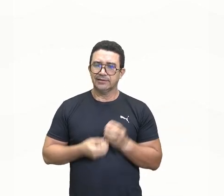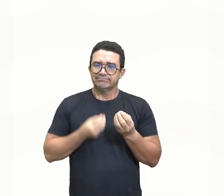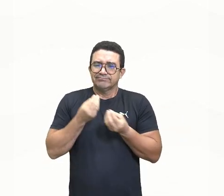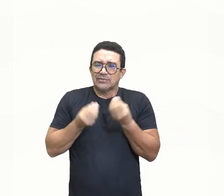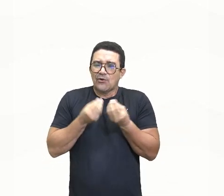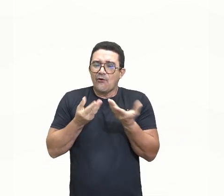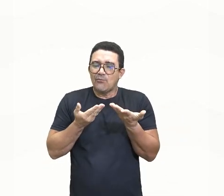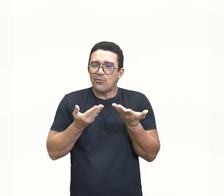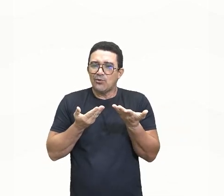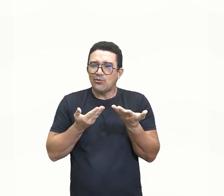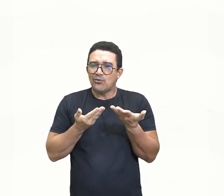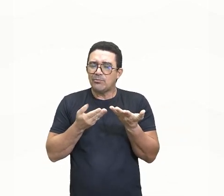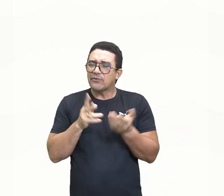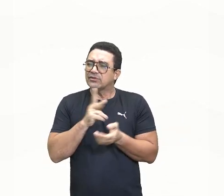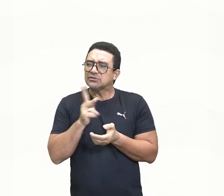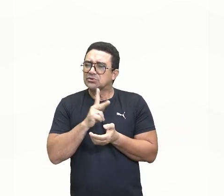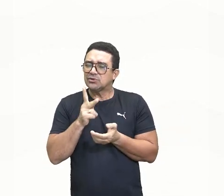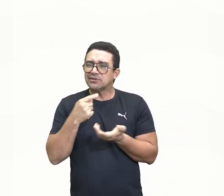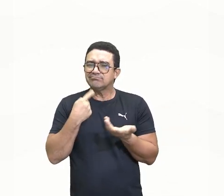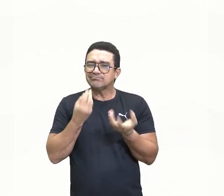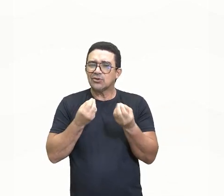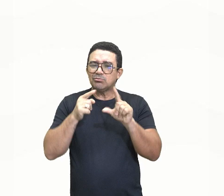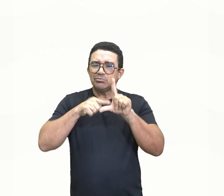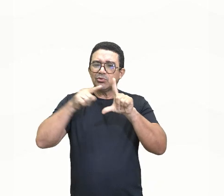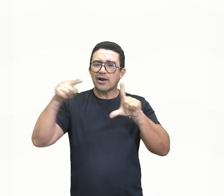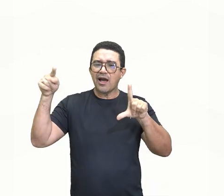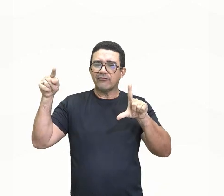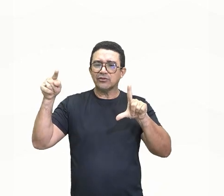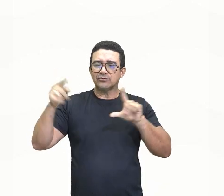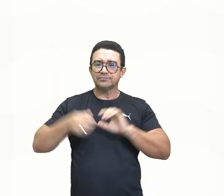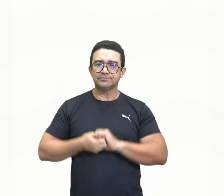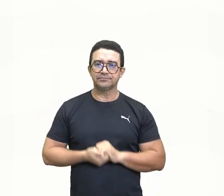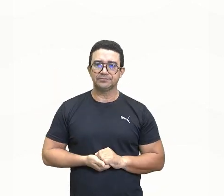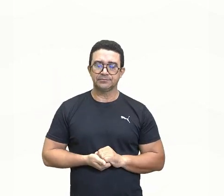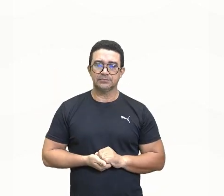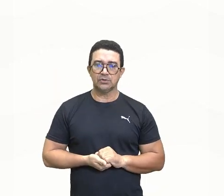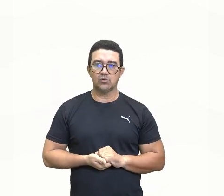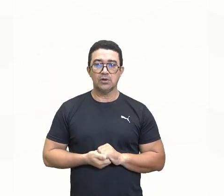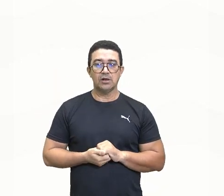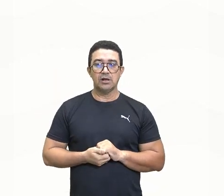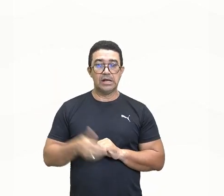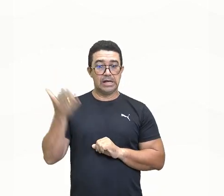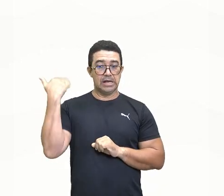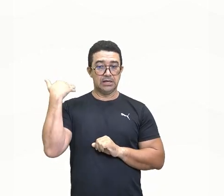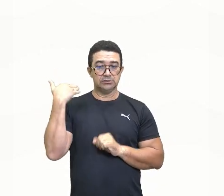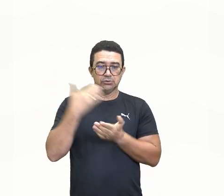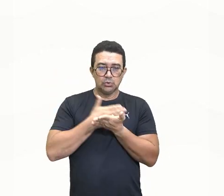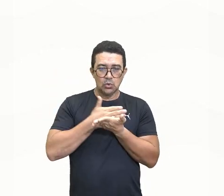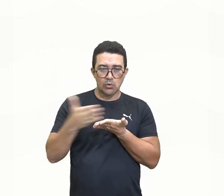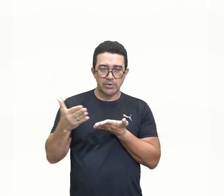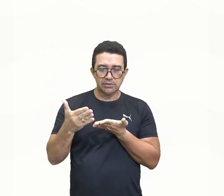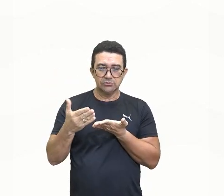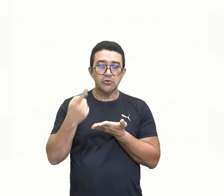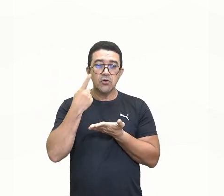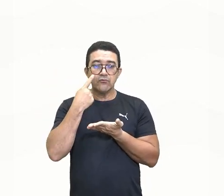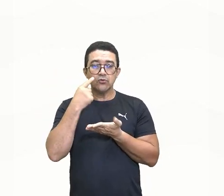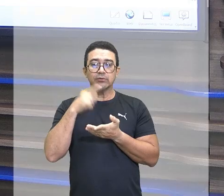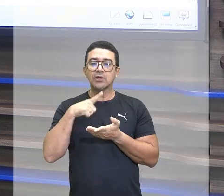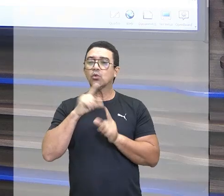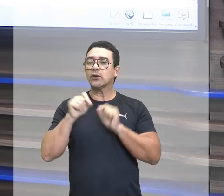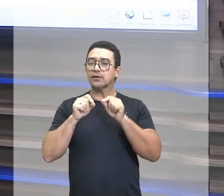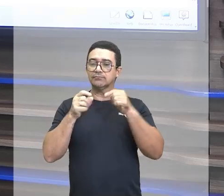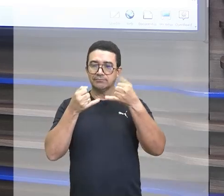se comporta na forma gráfica? Então, observe lá no início que a gente viu que tinha ali uma